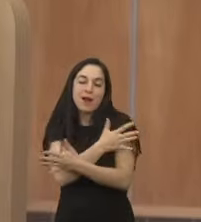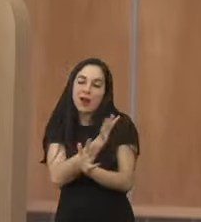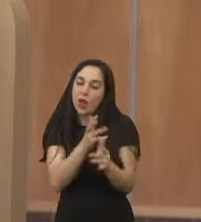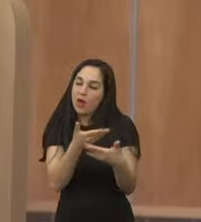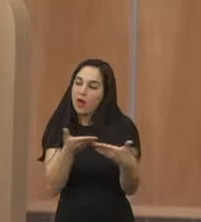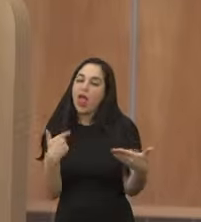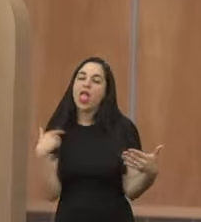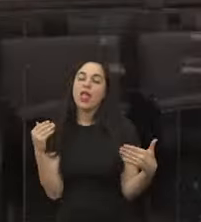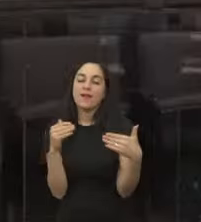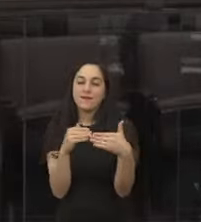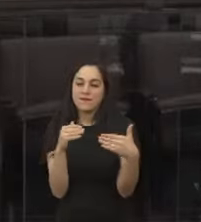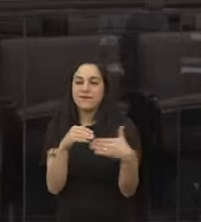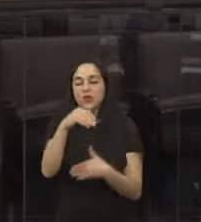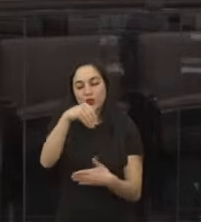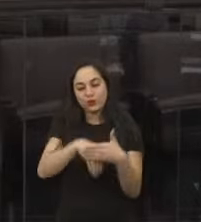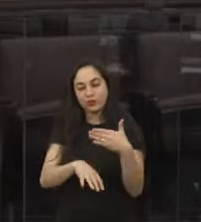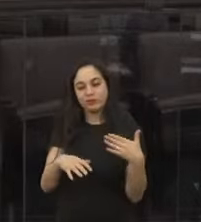favorável.